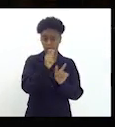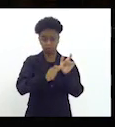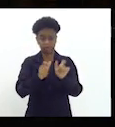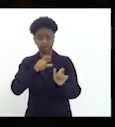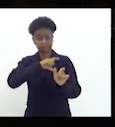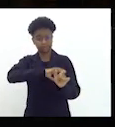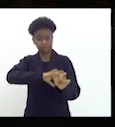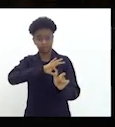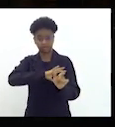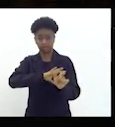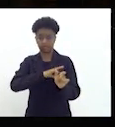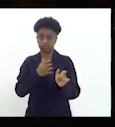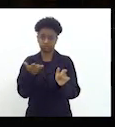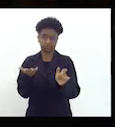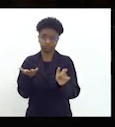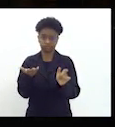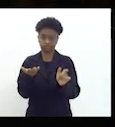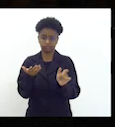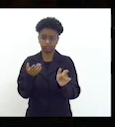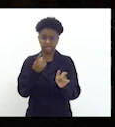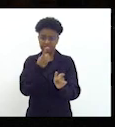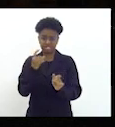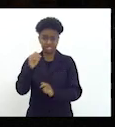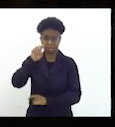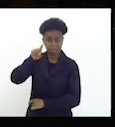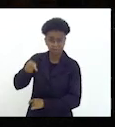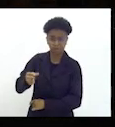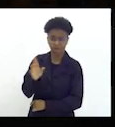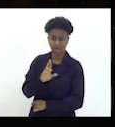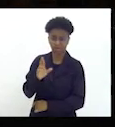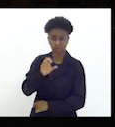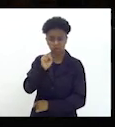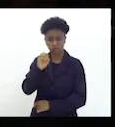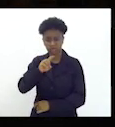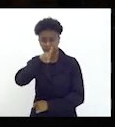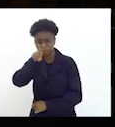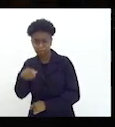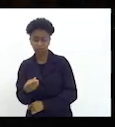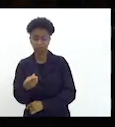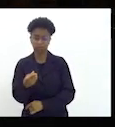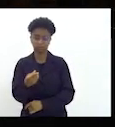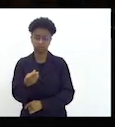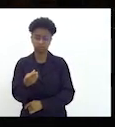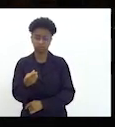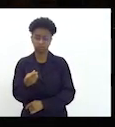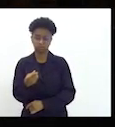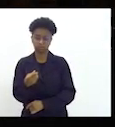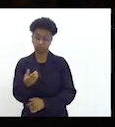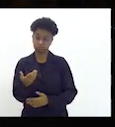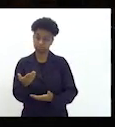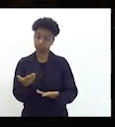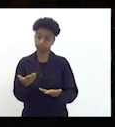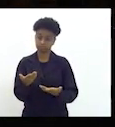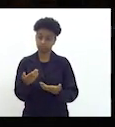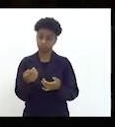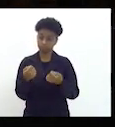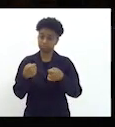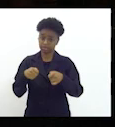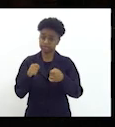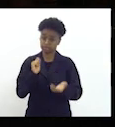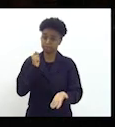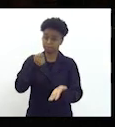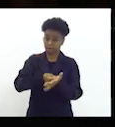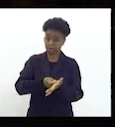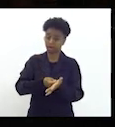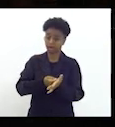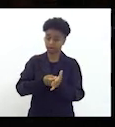salários de 100 mil reais 80 mil reais pudessem se tributado